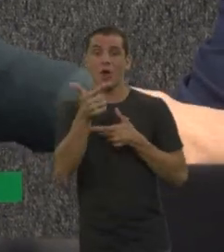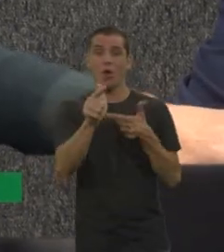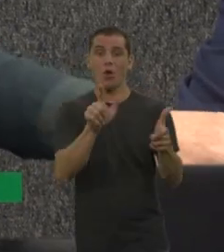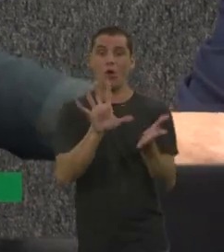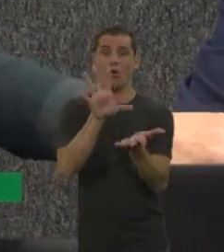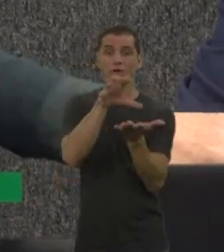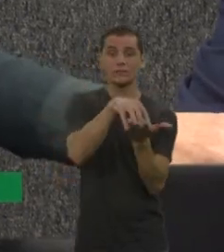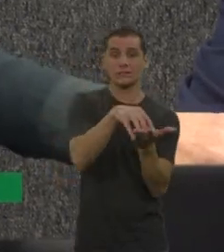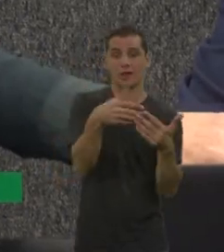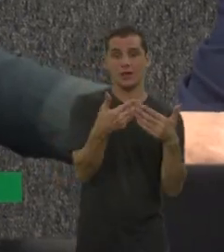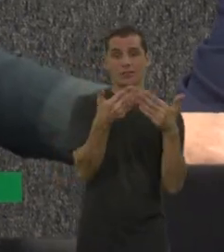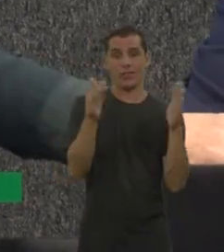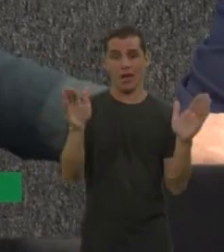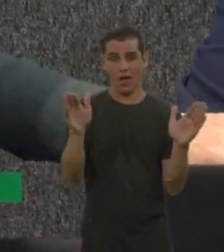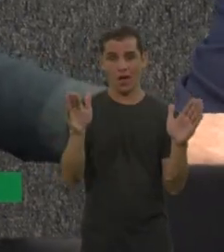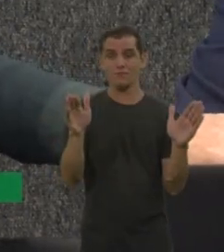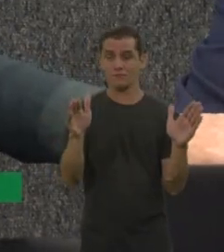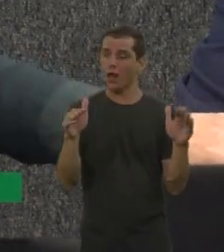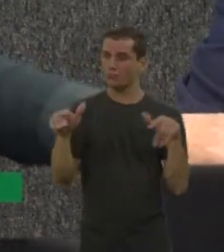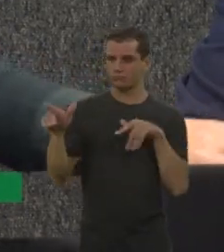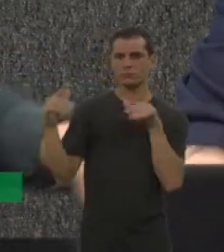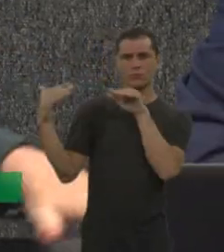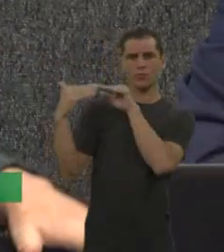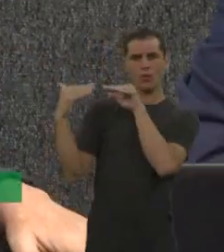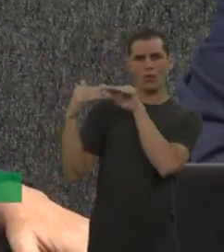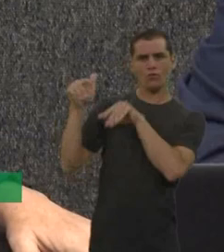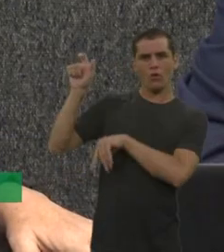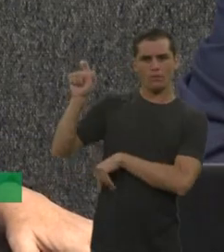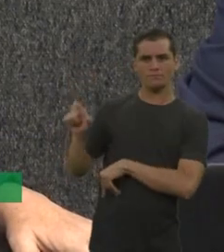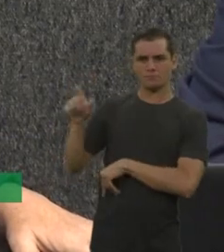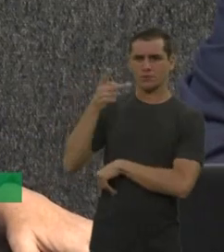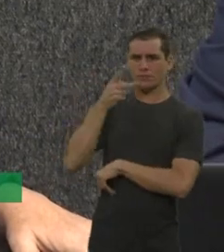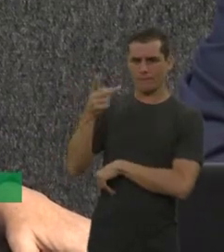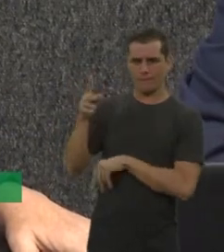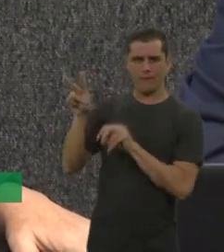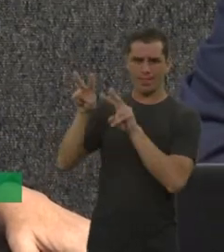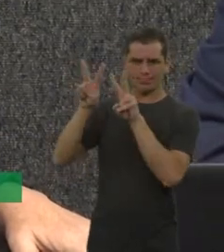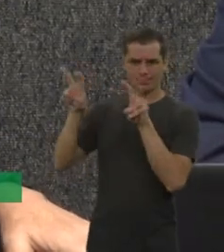e gênero com Vossa Excelência, deputado? Grau, número e gênero.